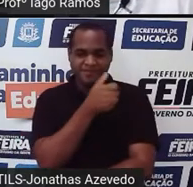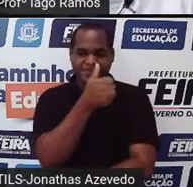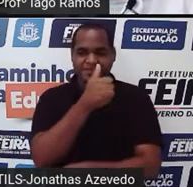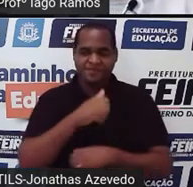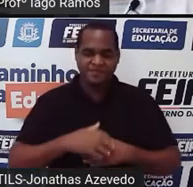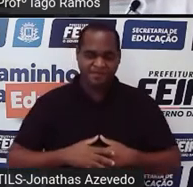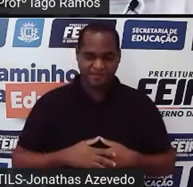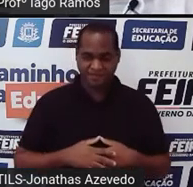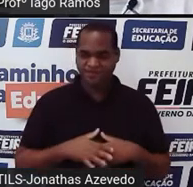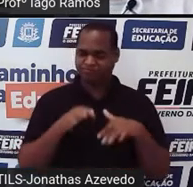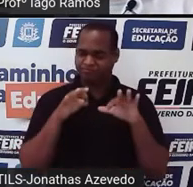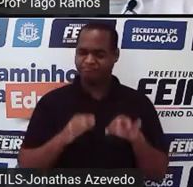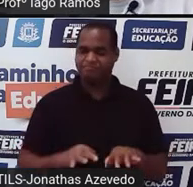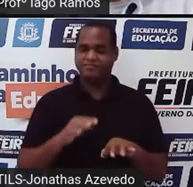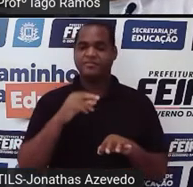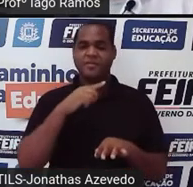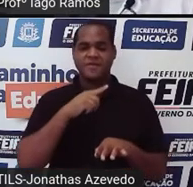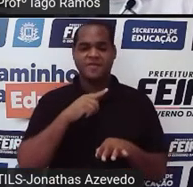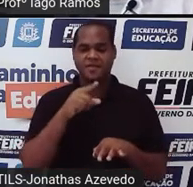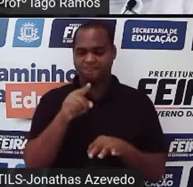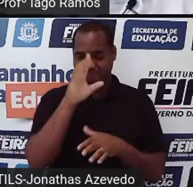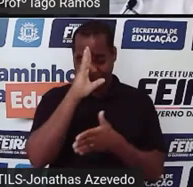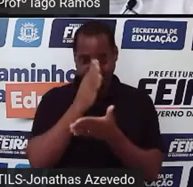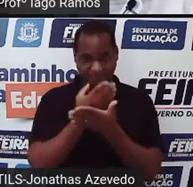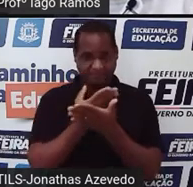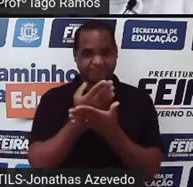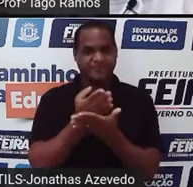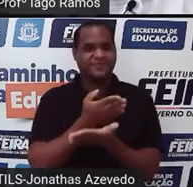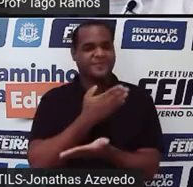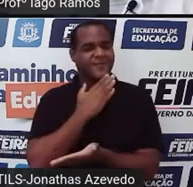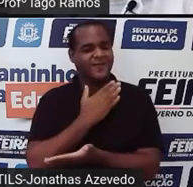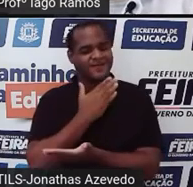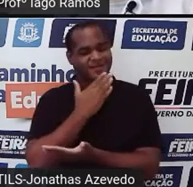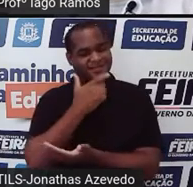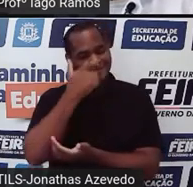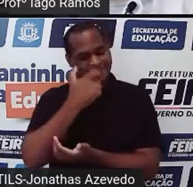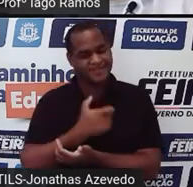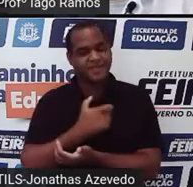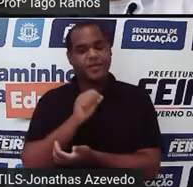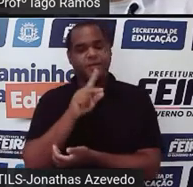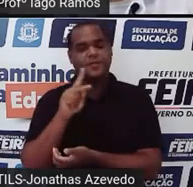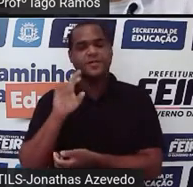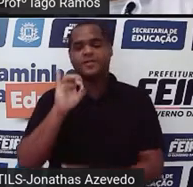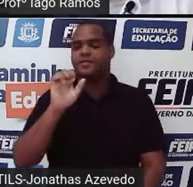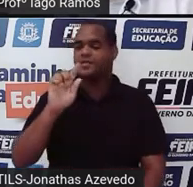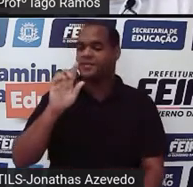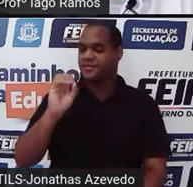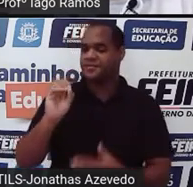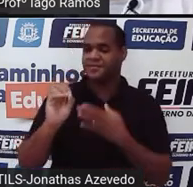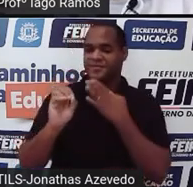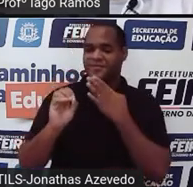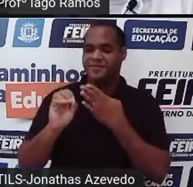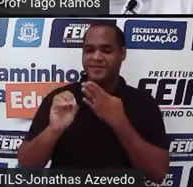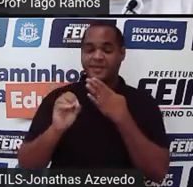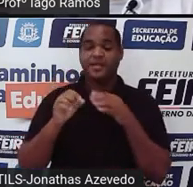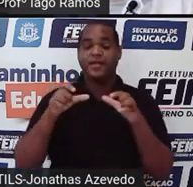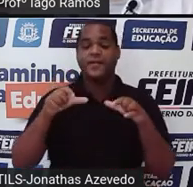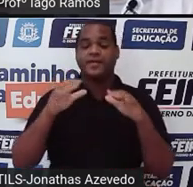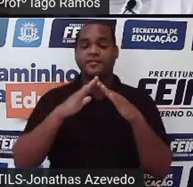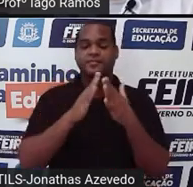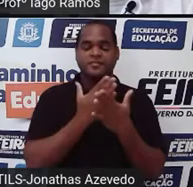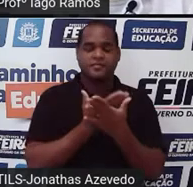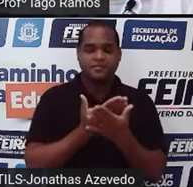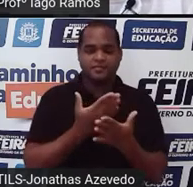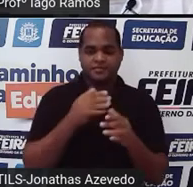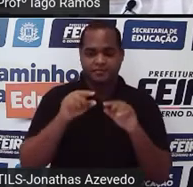bom certamente eu acredito que você já me conheça eu sou o professor Iago Ramos vendo lá da